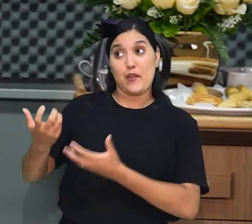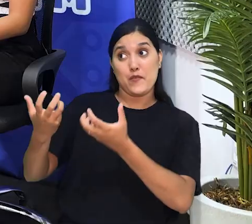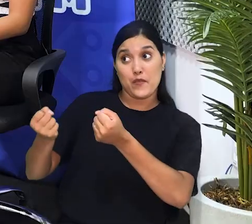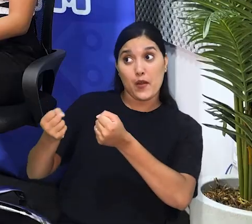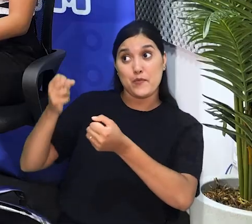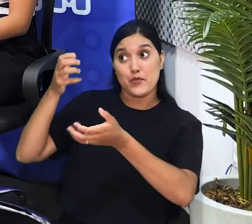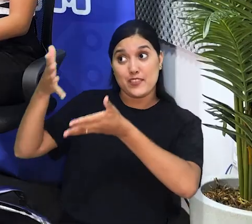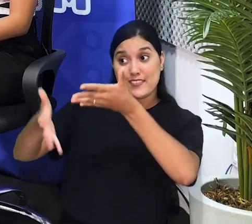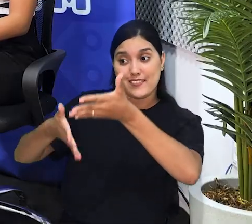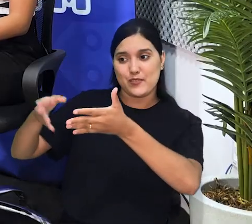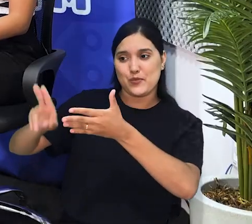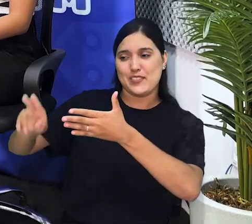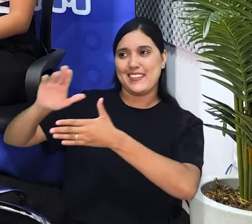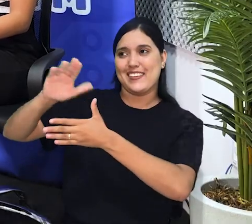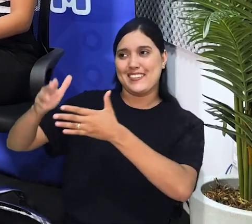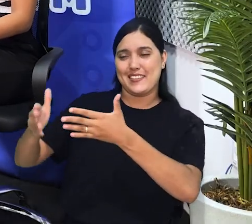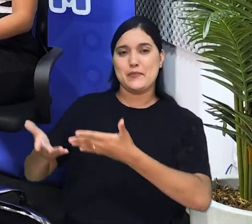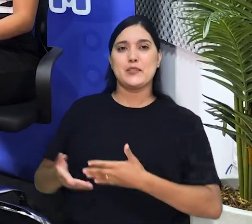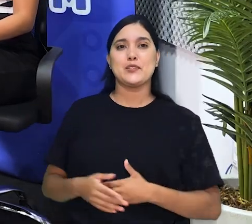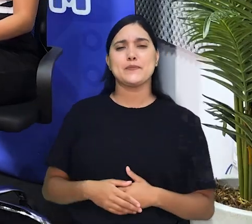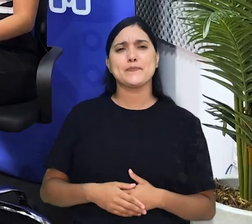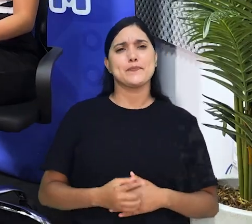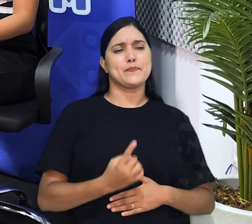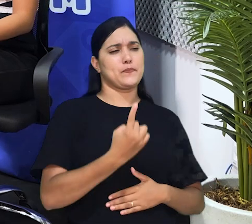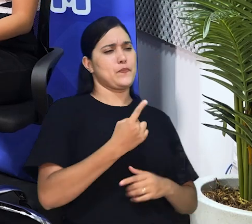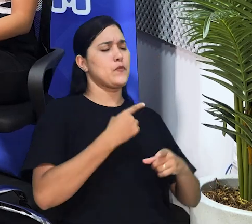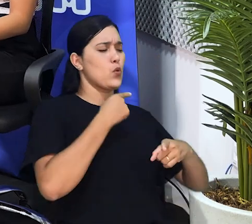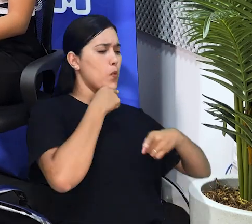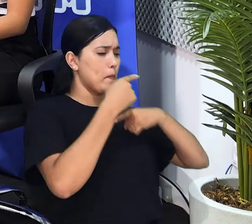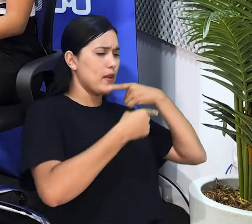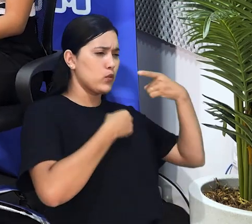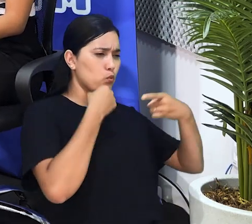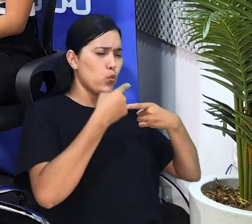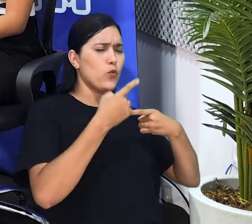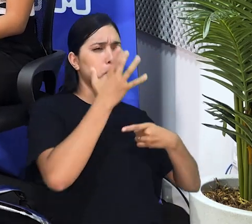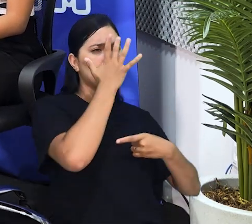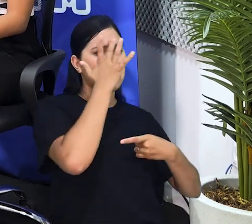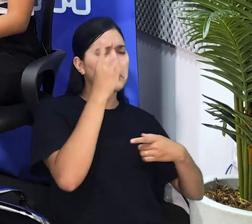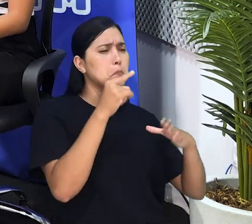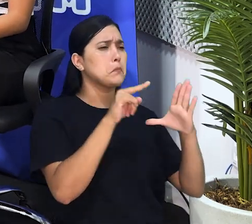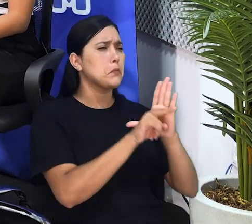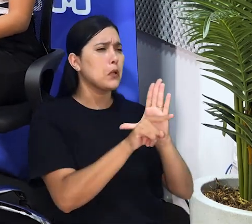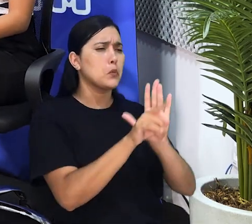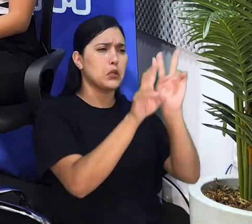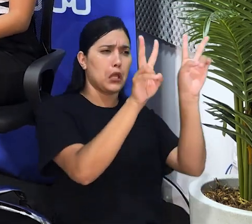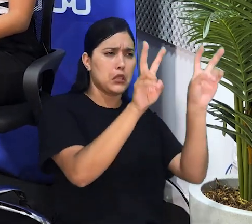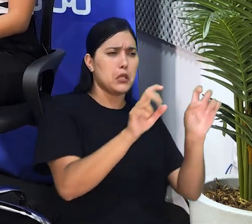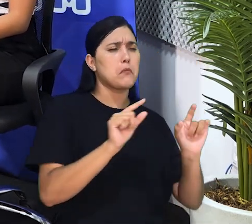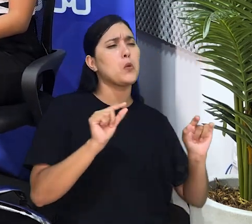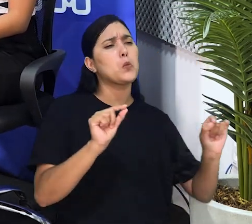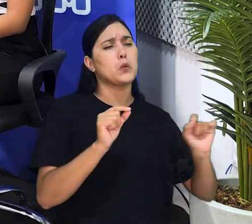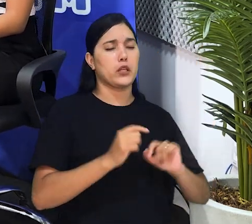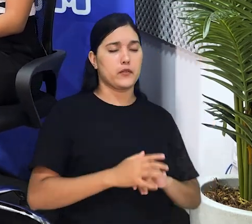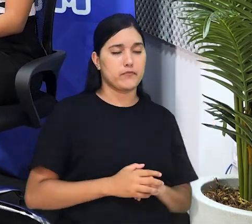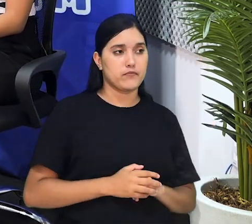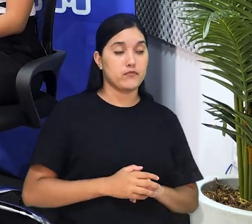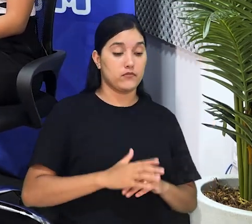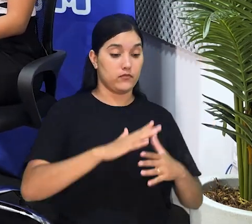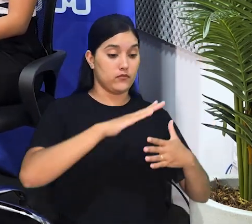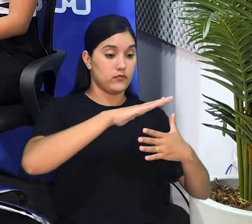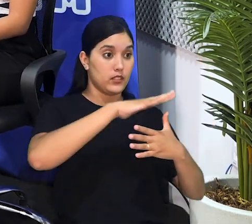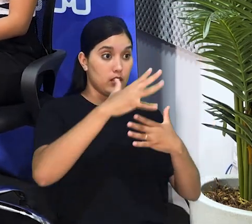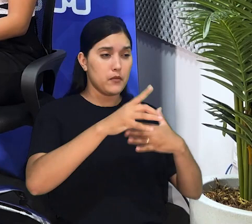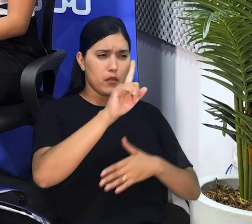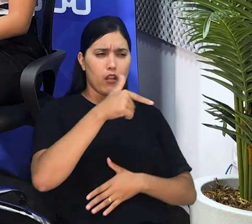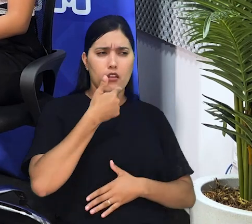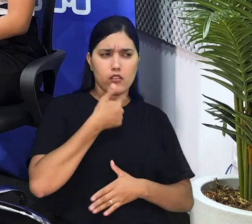em Libras, né? E uma das dúvidas, né, também das pessoas que sempre perguntam sobre o assunto é se a Libra, ela é a